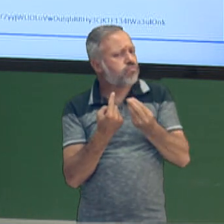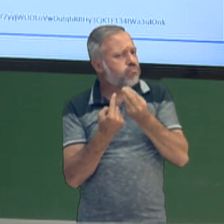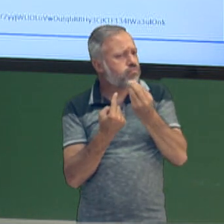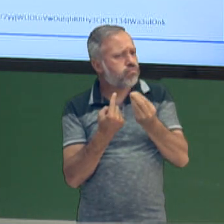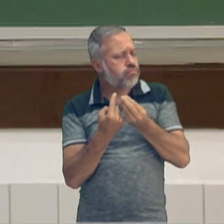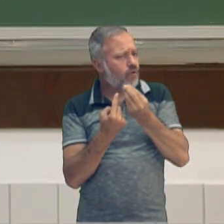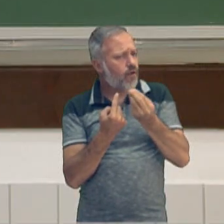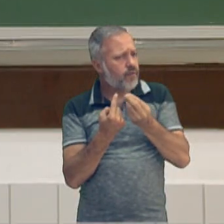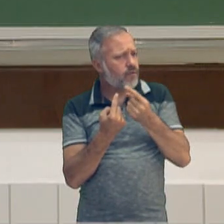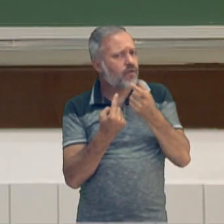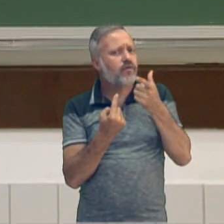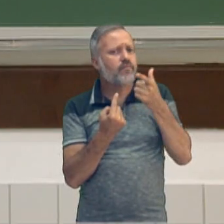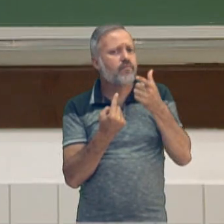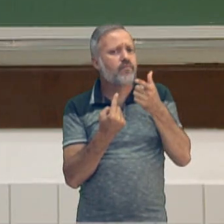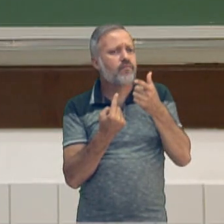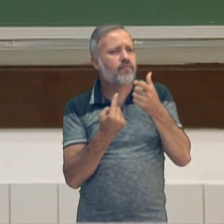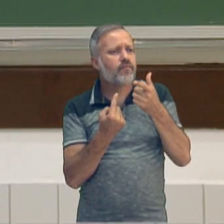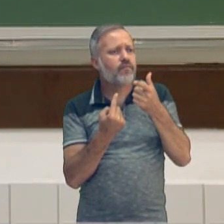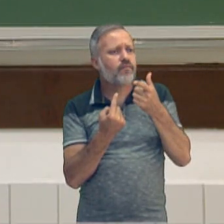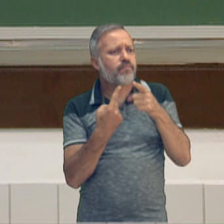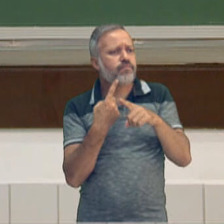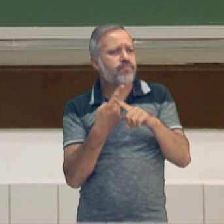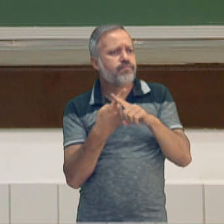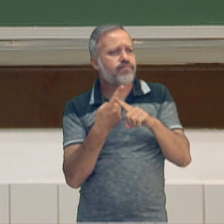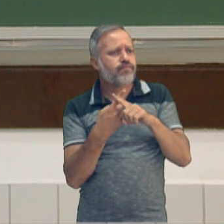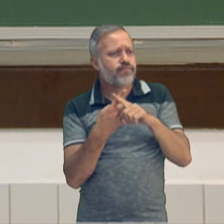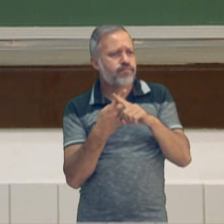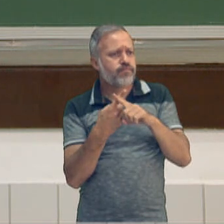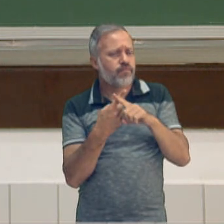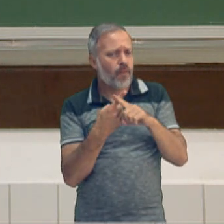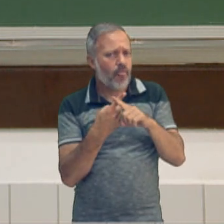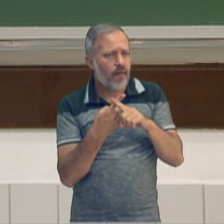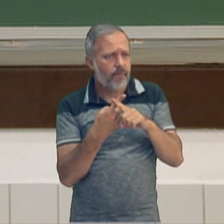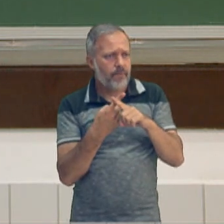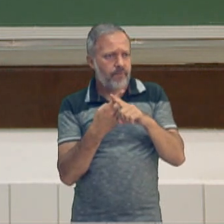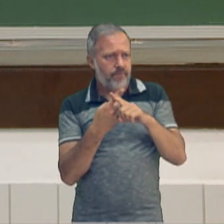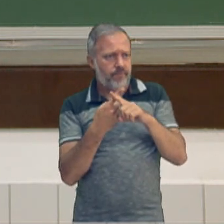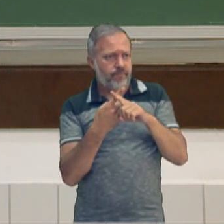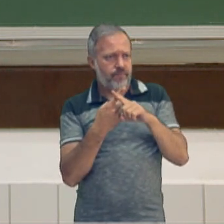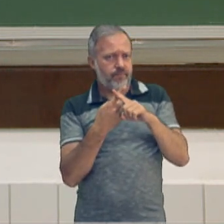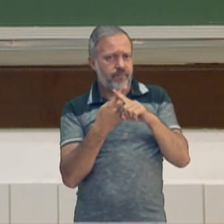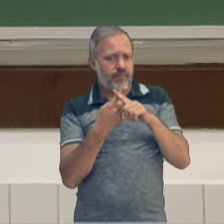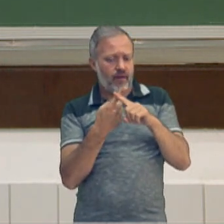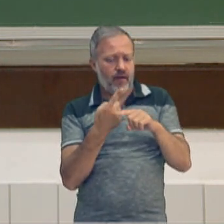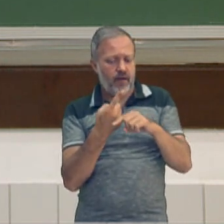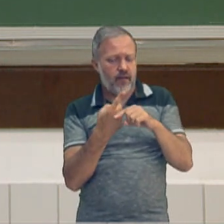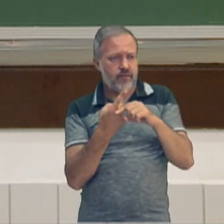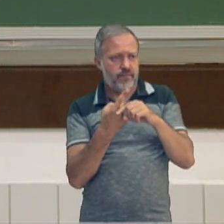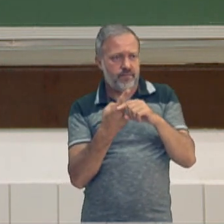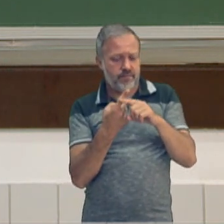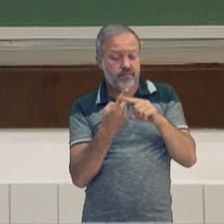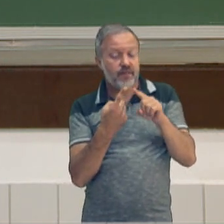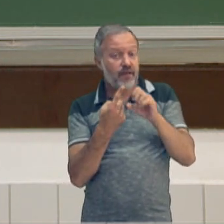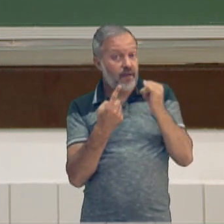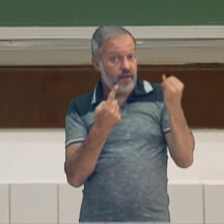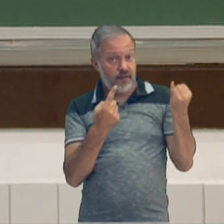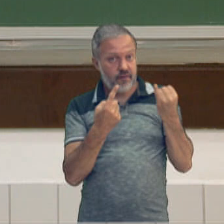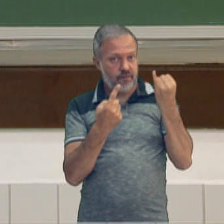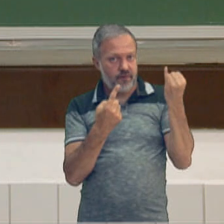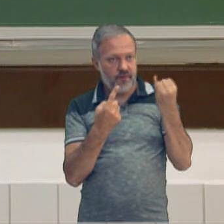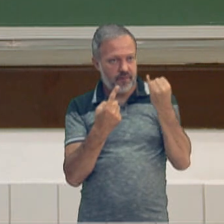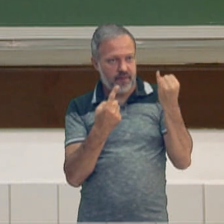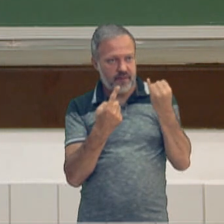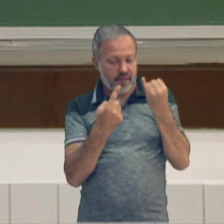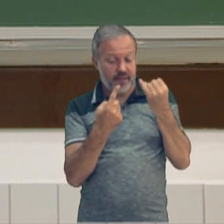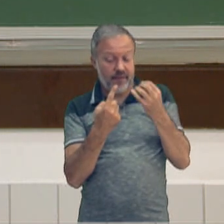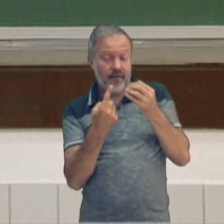colesterol, ele evita que isso aconteça. Ah, professora, mas eu achei que colesterol é uma coisa ruim. Em excesso é, mas ele é importante para as nossas membranas